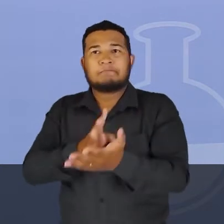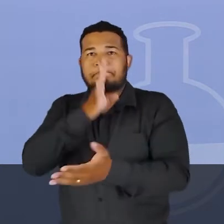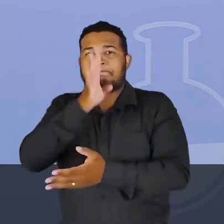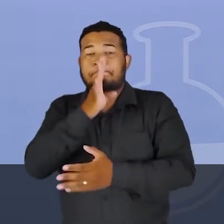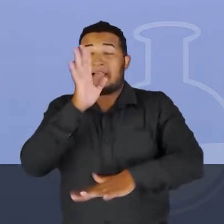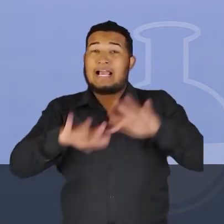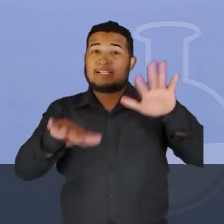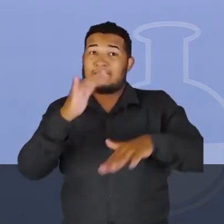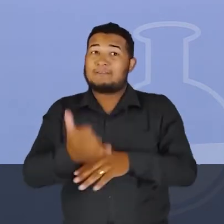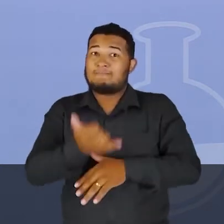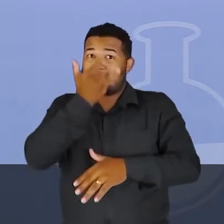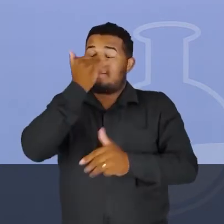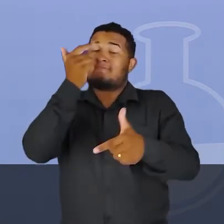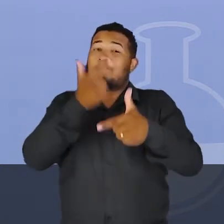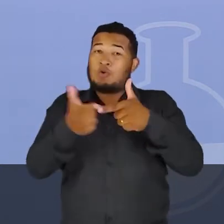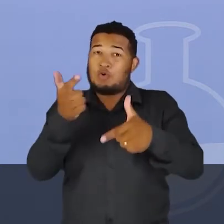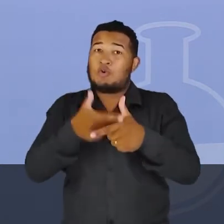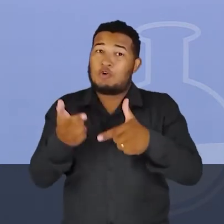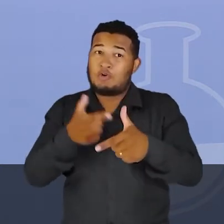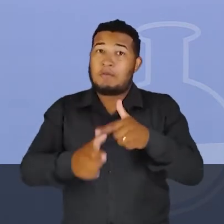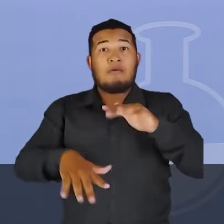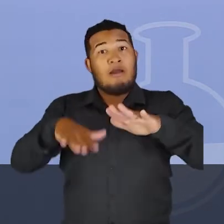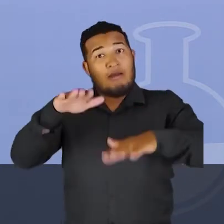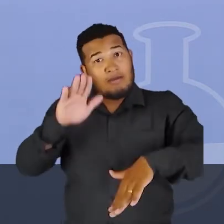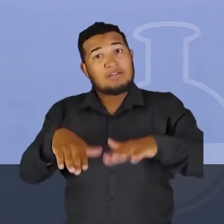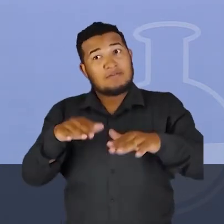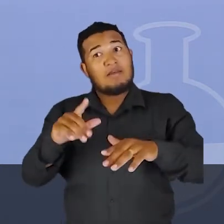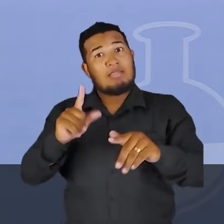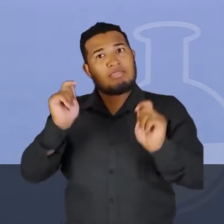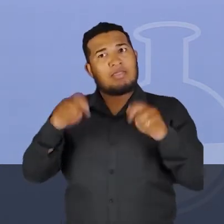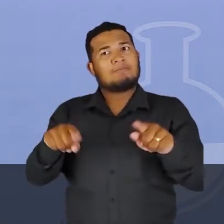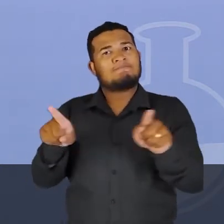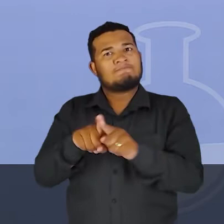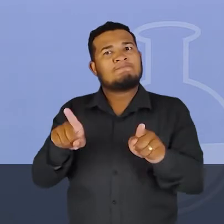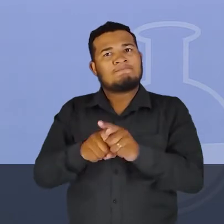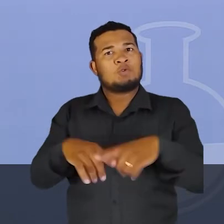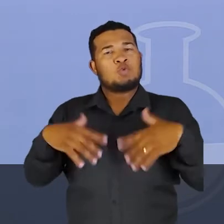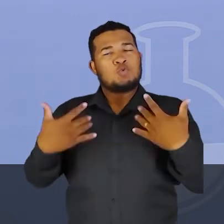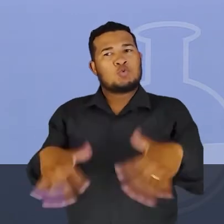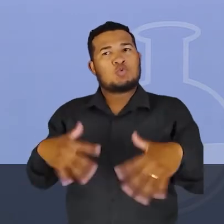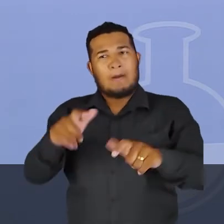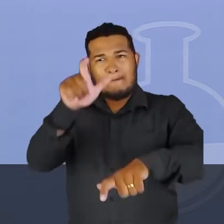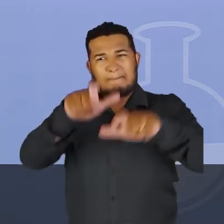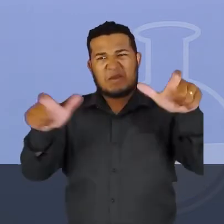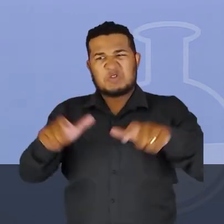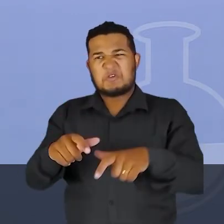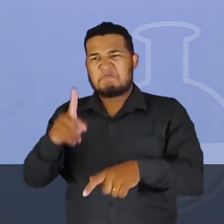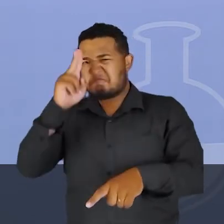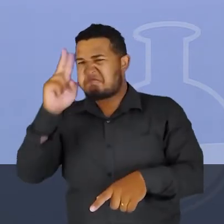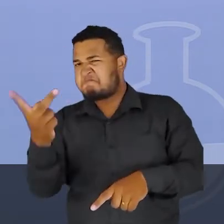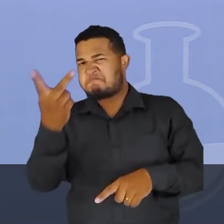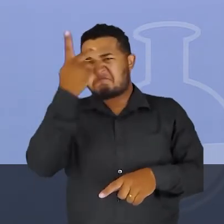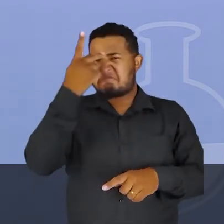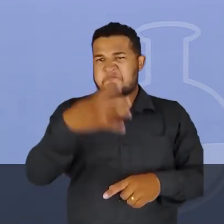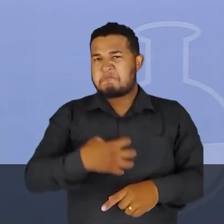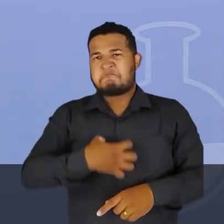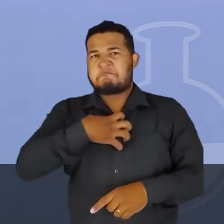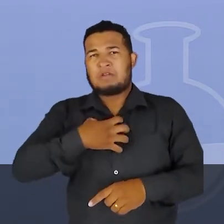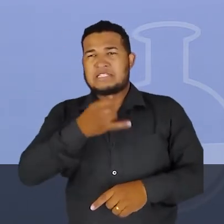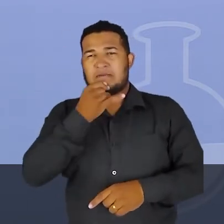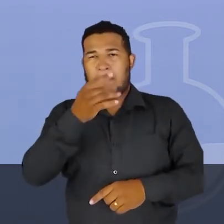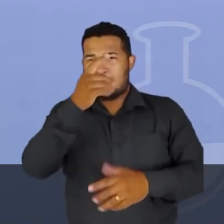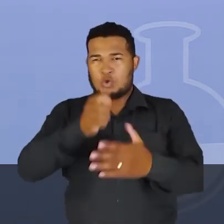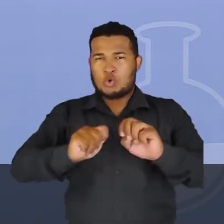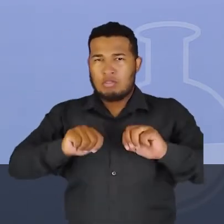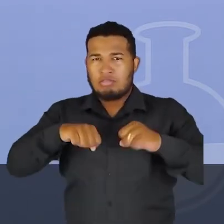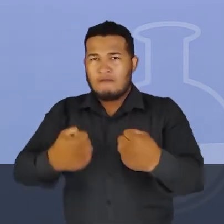em problemas e pode resultar, inclusive, em ações extremas e irracionais das pessoas. As pessoas defendem uma causa,